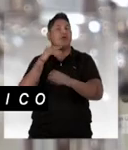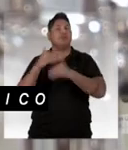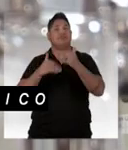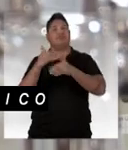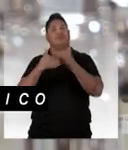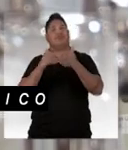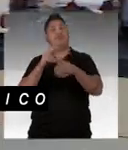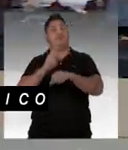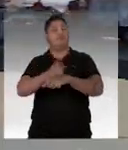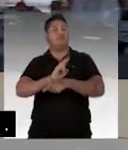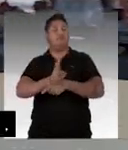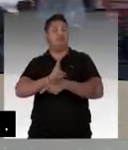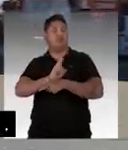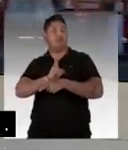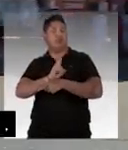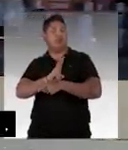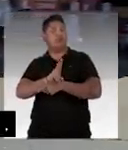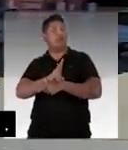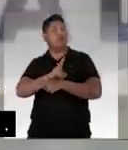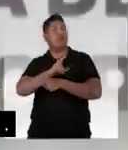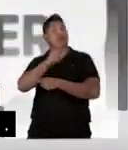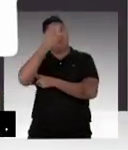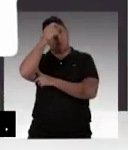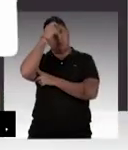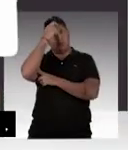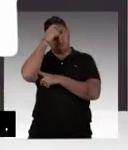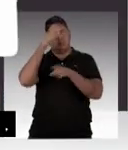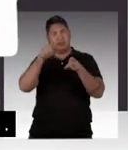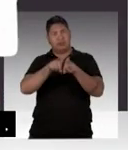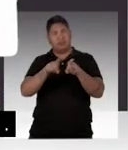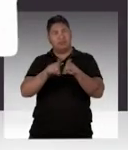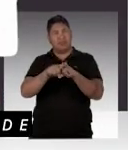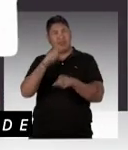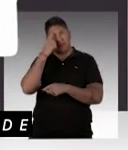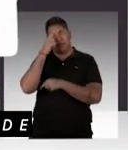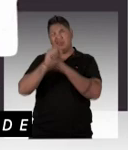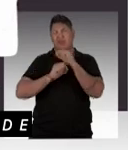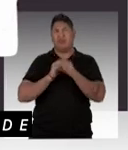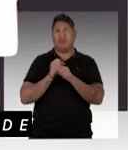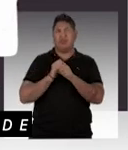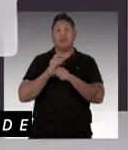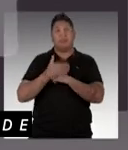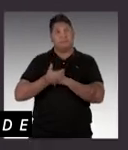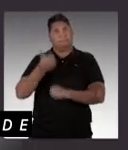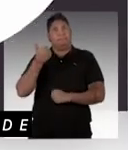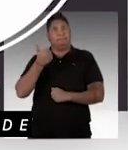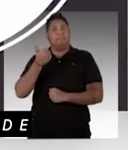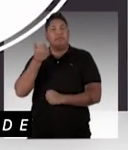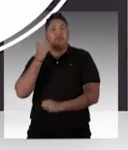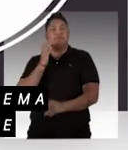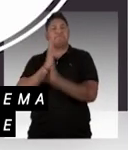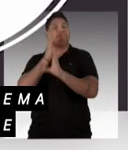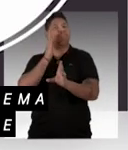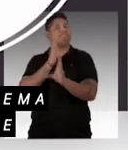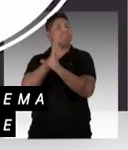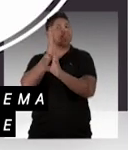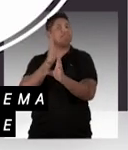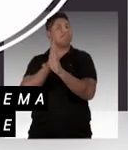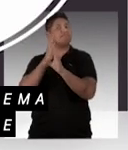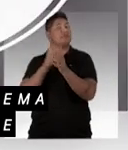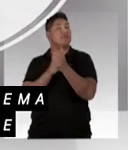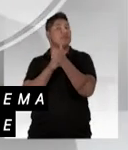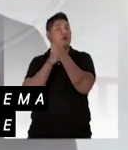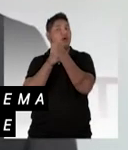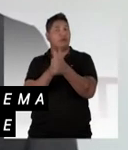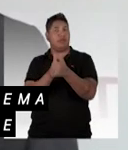diagnóstico para avançar na fiscalização e na conscientização. A ideia é melhorar o sistema de notificação e